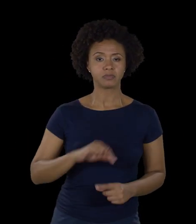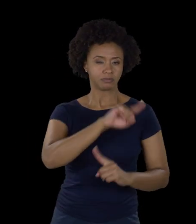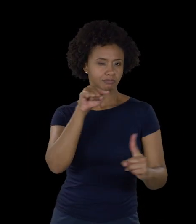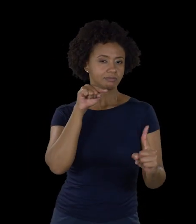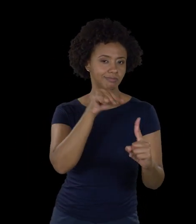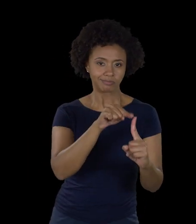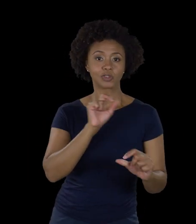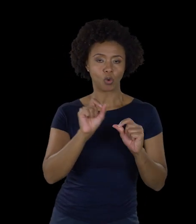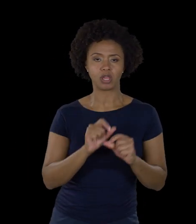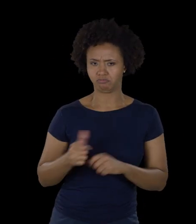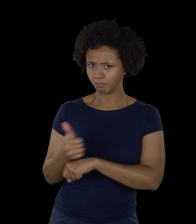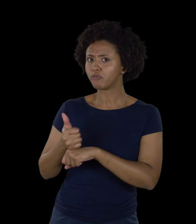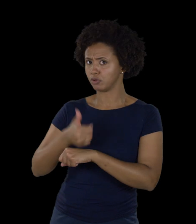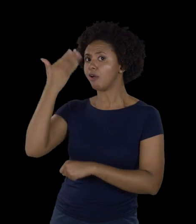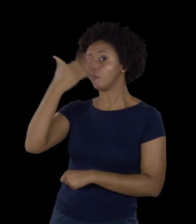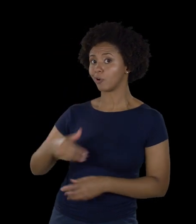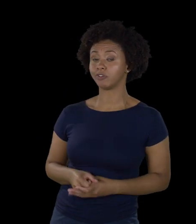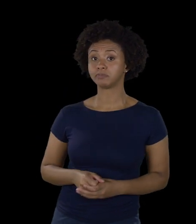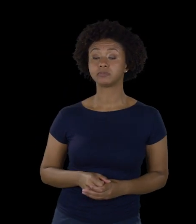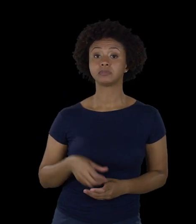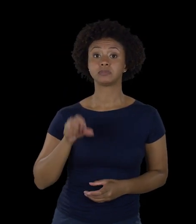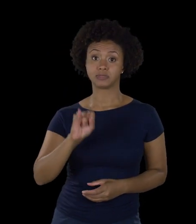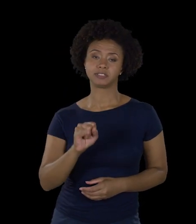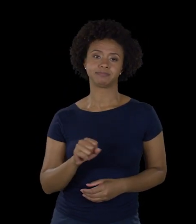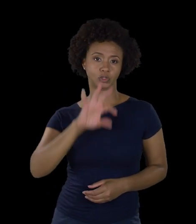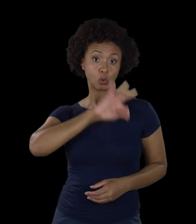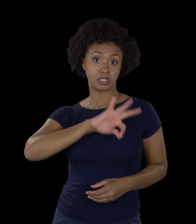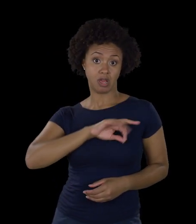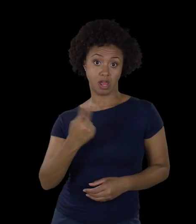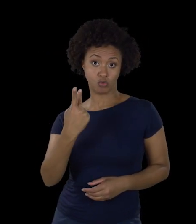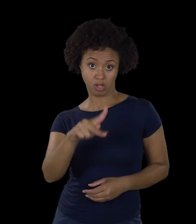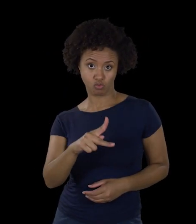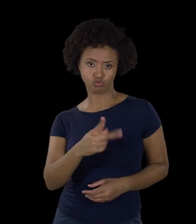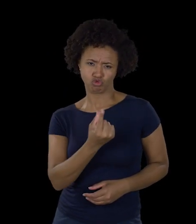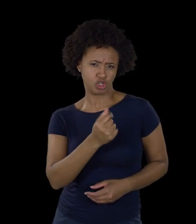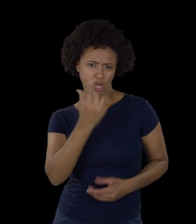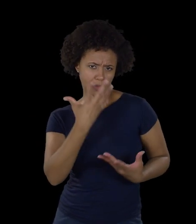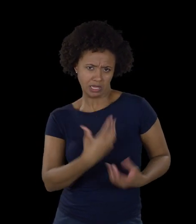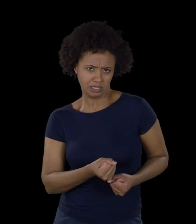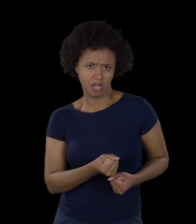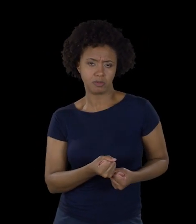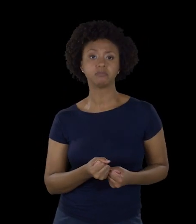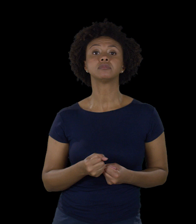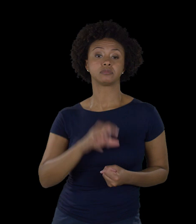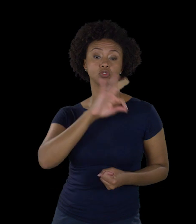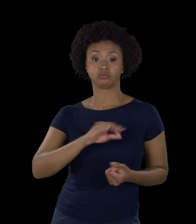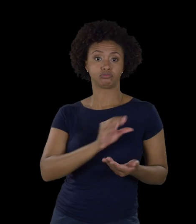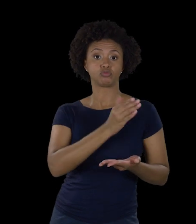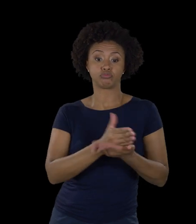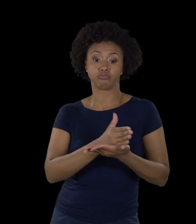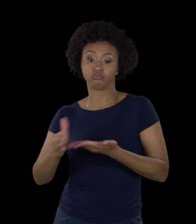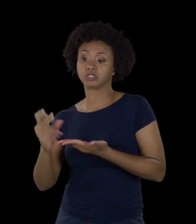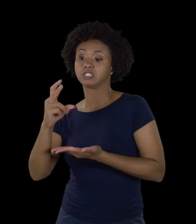especialistas, é comprometer 50%, ou seja, metade dos seus rendimentos, com os chamados gastos essenciais,